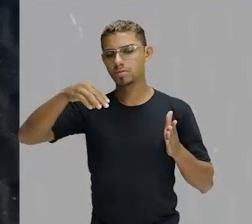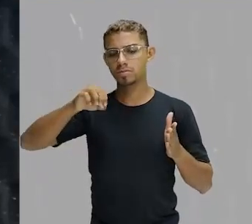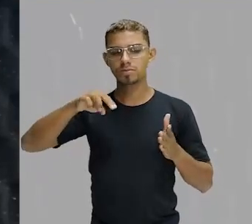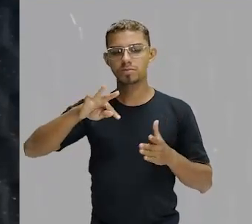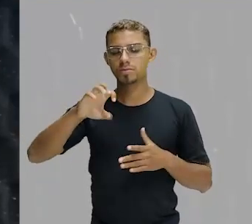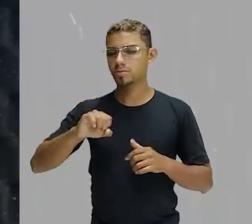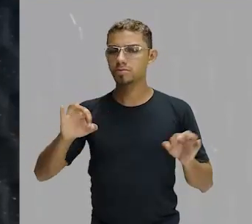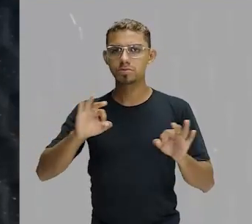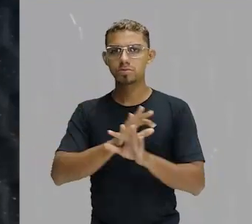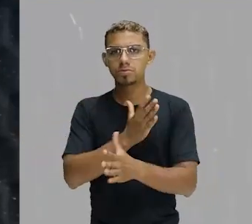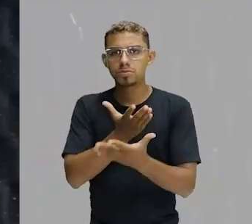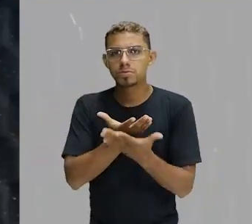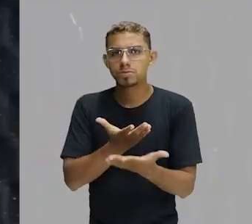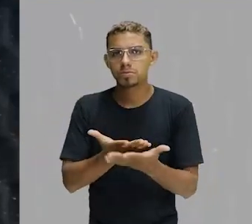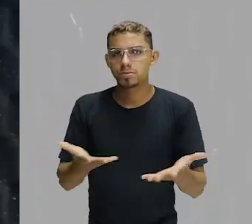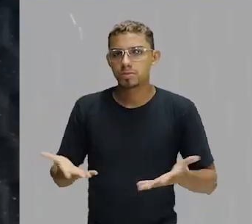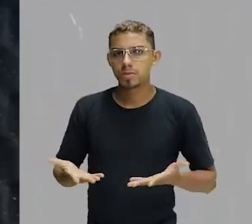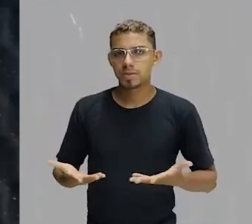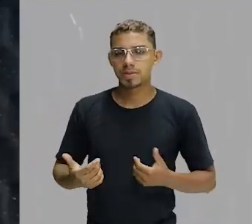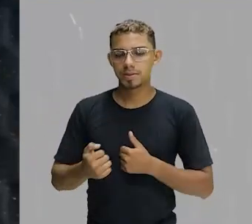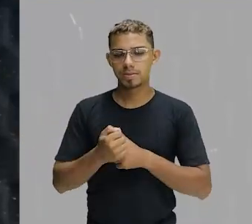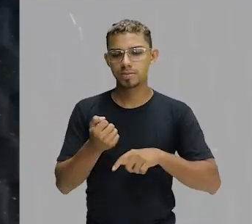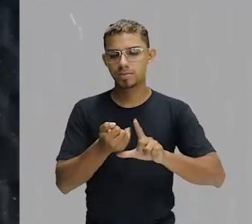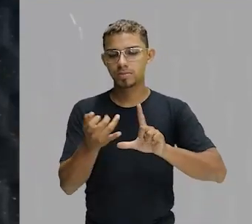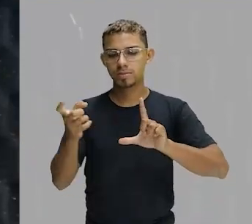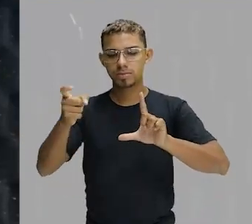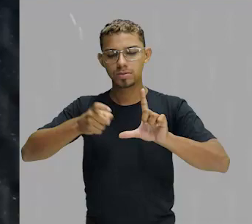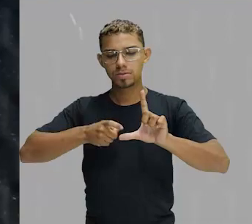assim a gente encerra mais uma aula de função